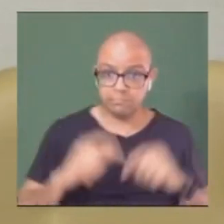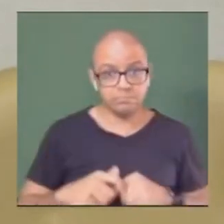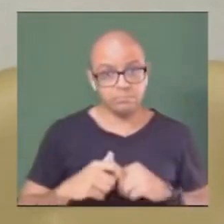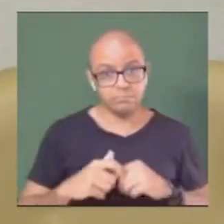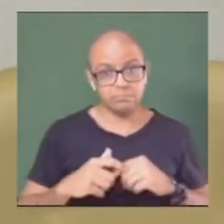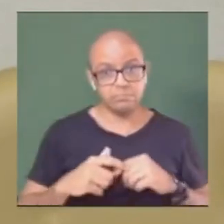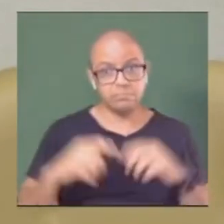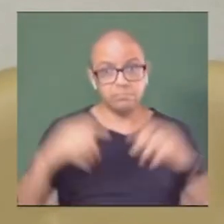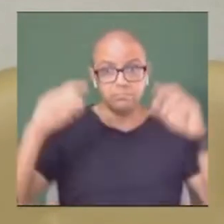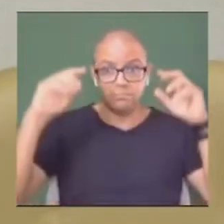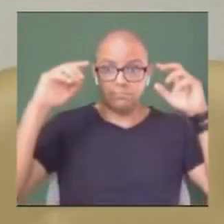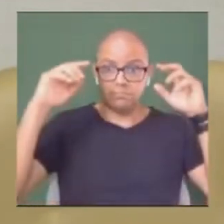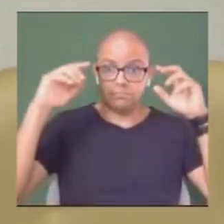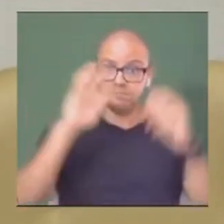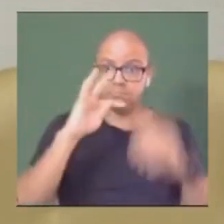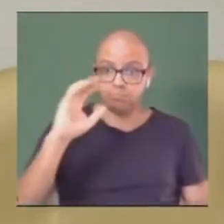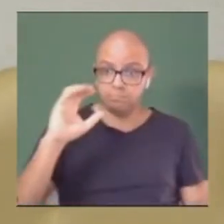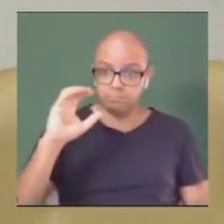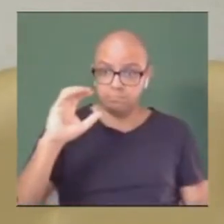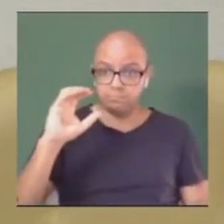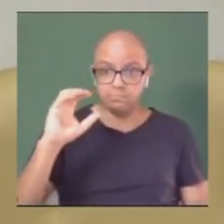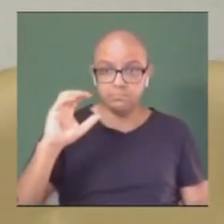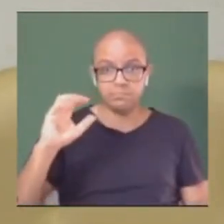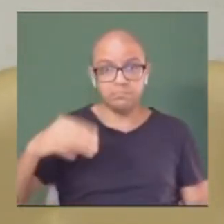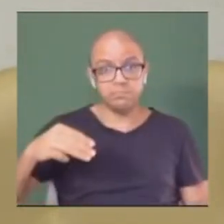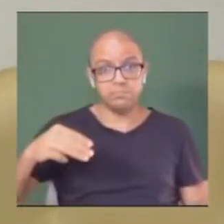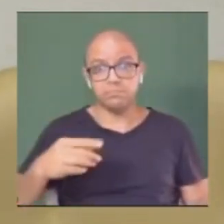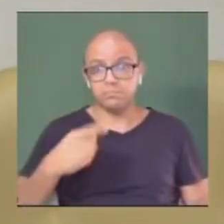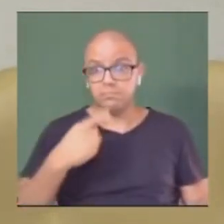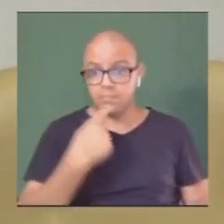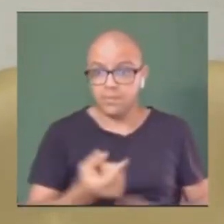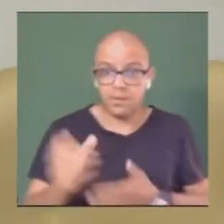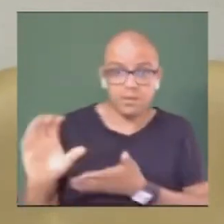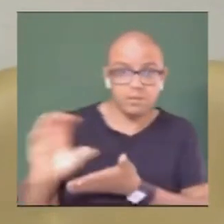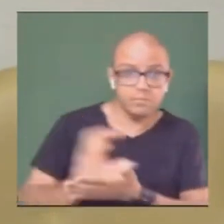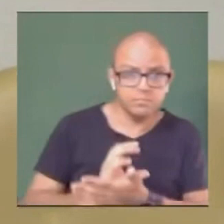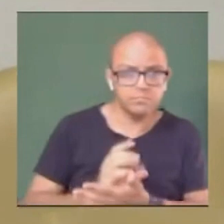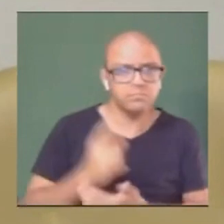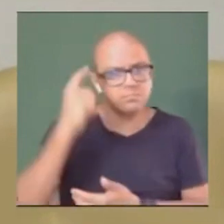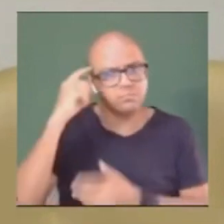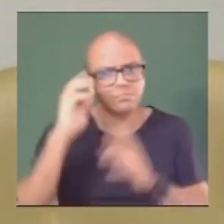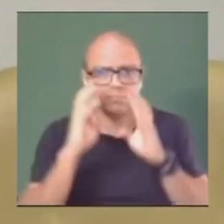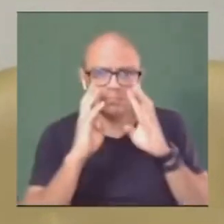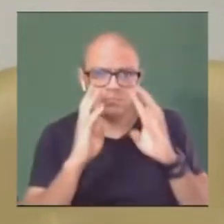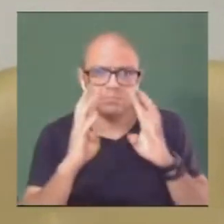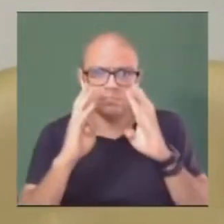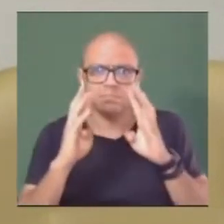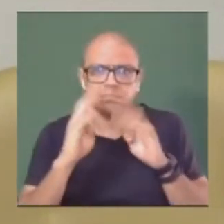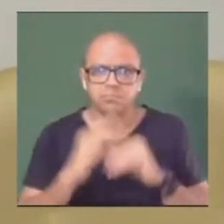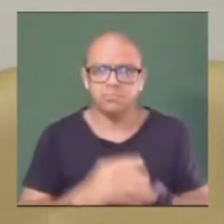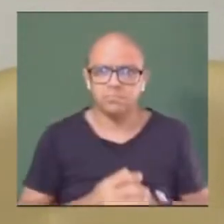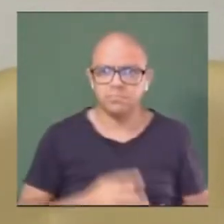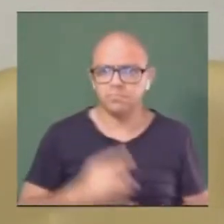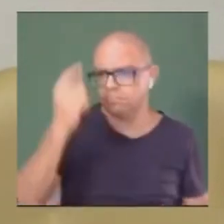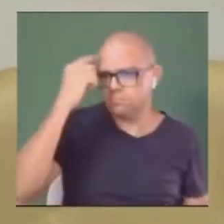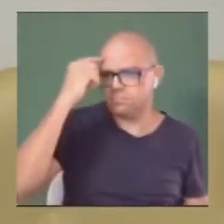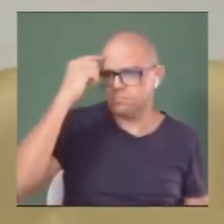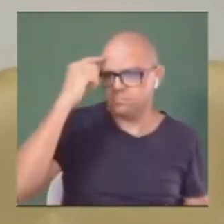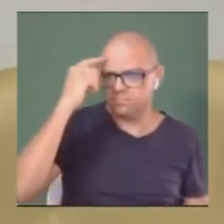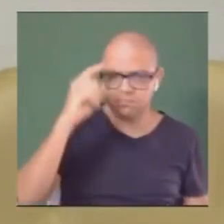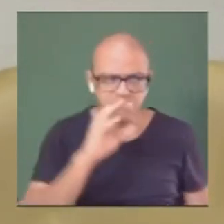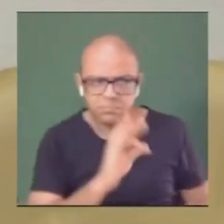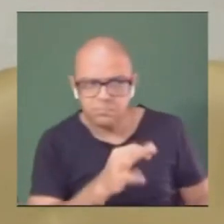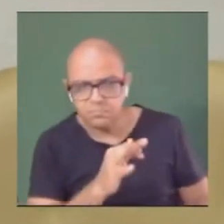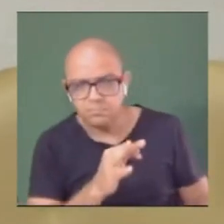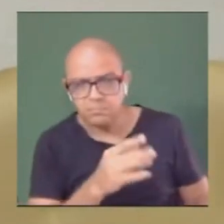falaram sobre a essas verbas e tudo e eu fiquei prestando atenção e eu né e a gente fica pensando será que é isso é disso que eles estão